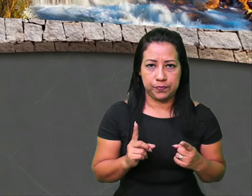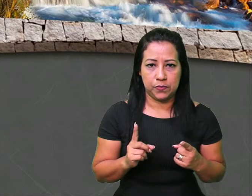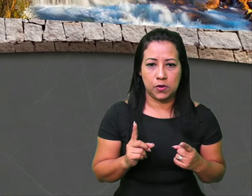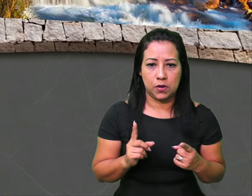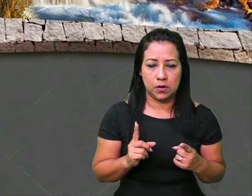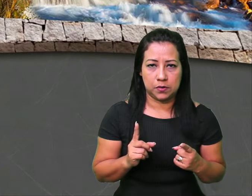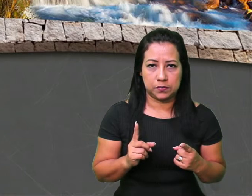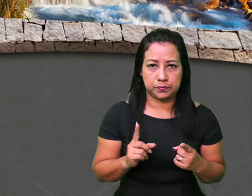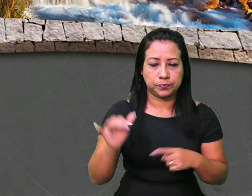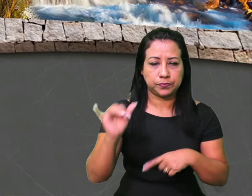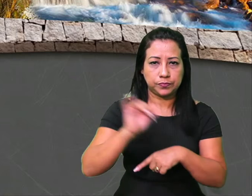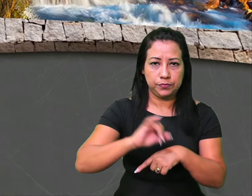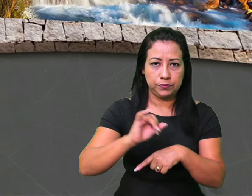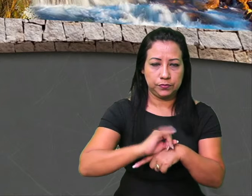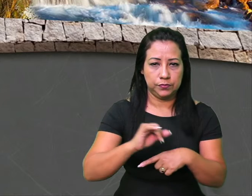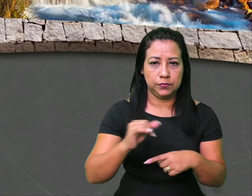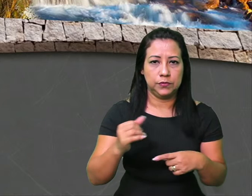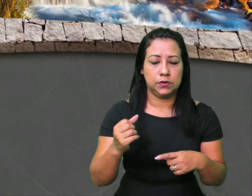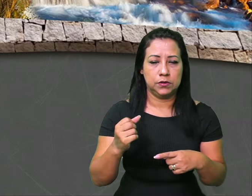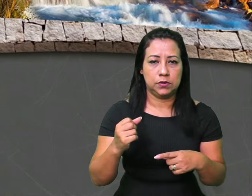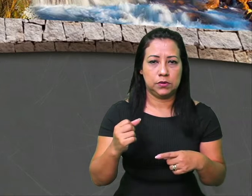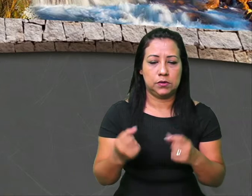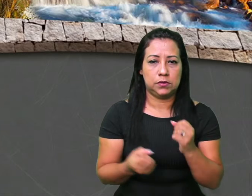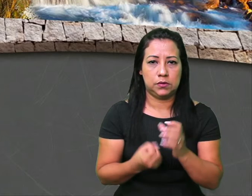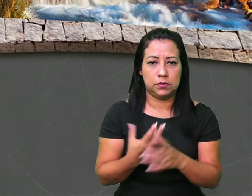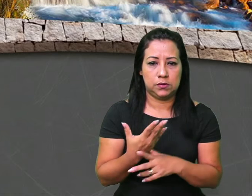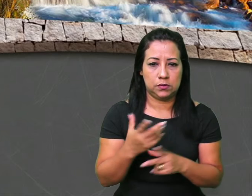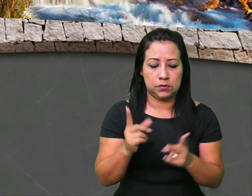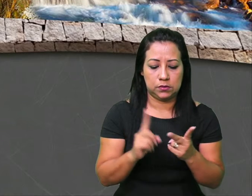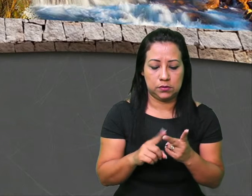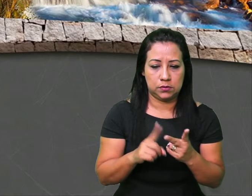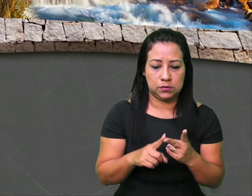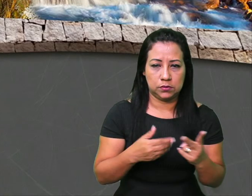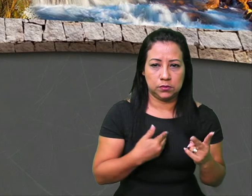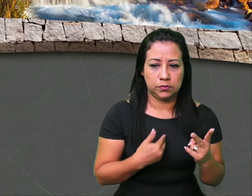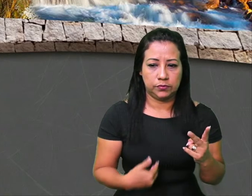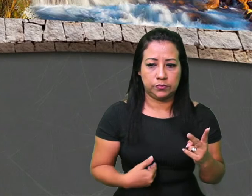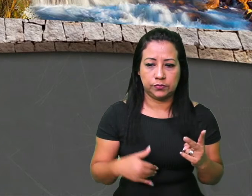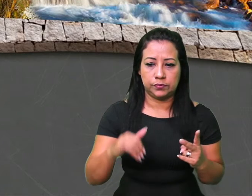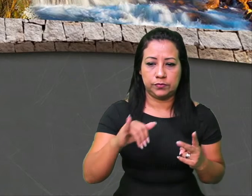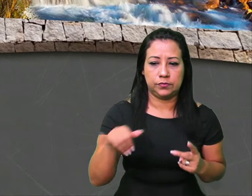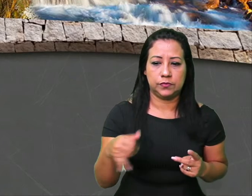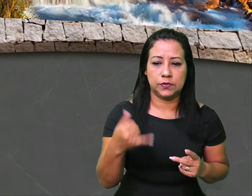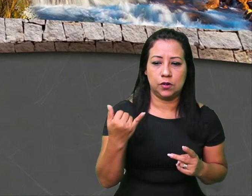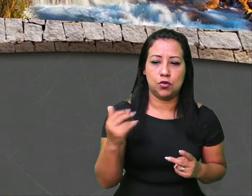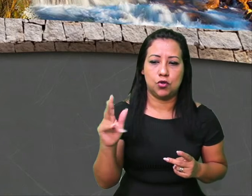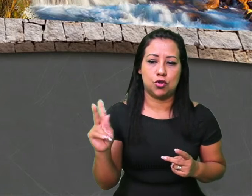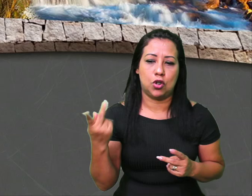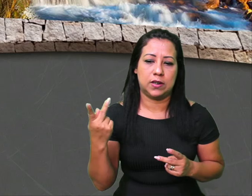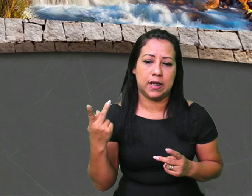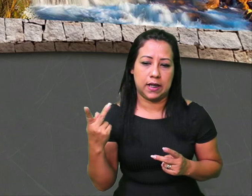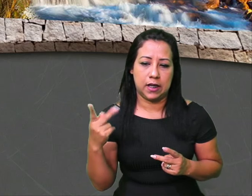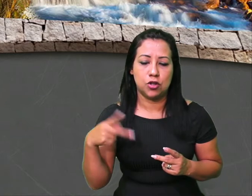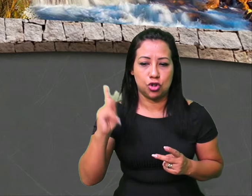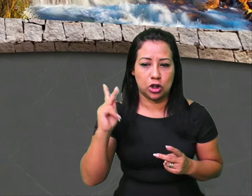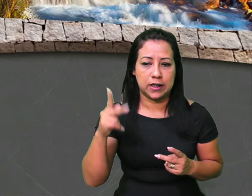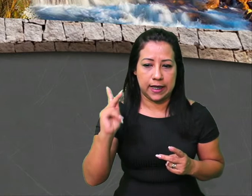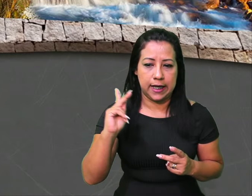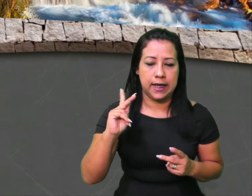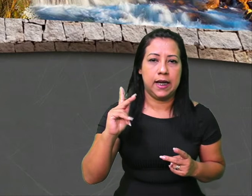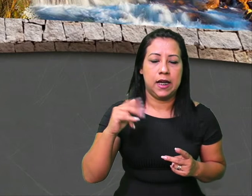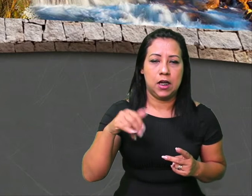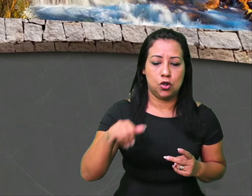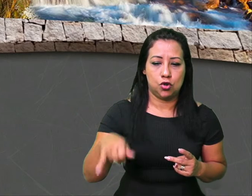siderúrgica, metalúrgica e infraestrutura. E o governo JK, aquele que construiu Brasília, uma